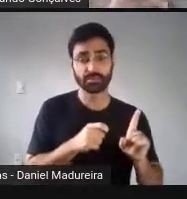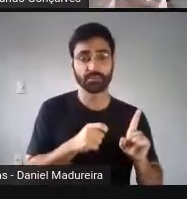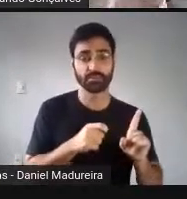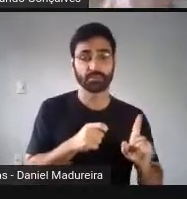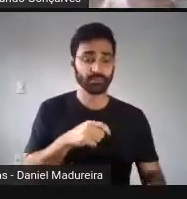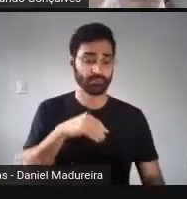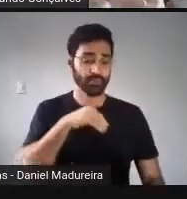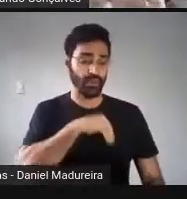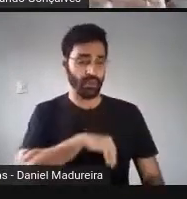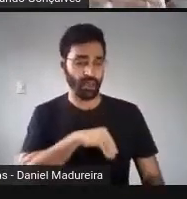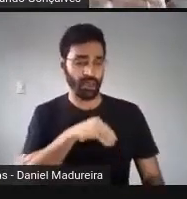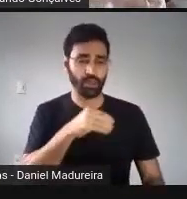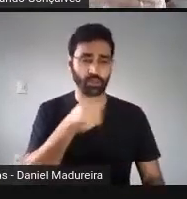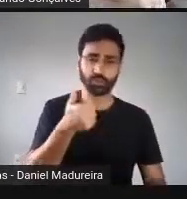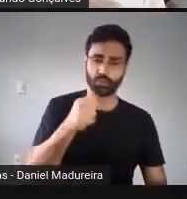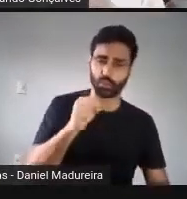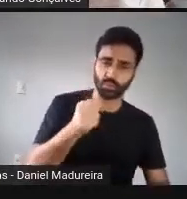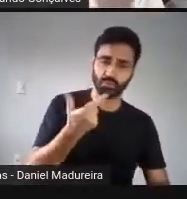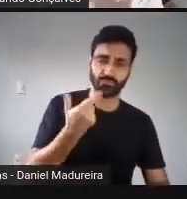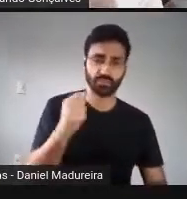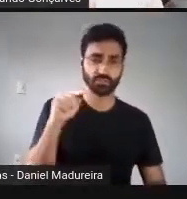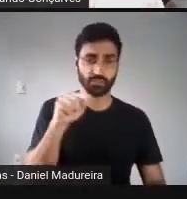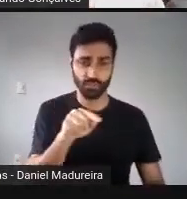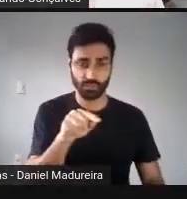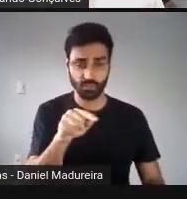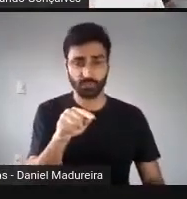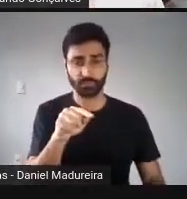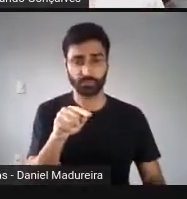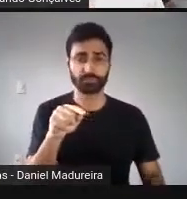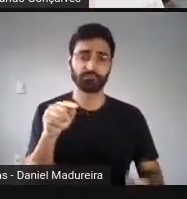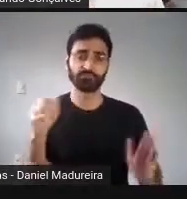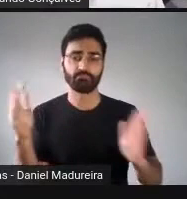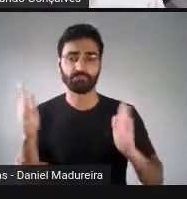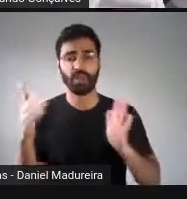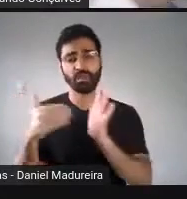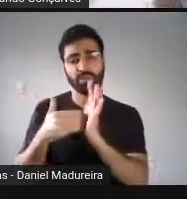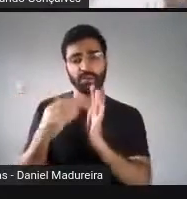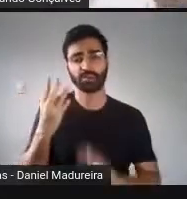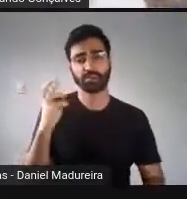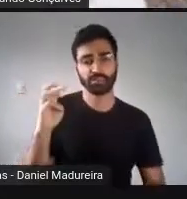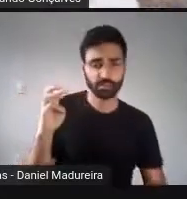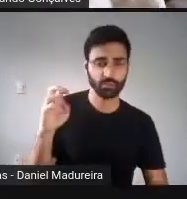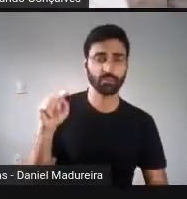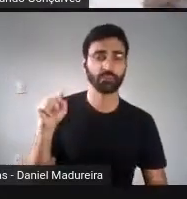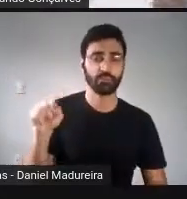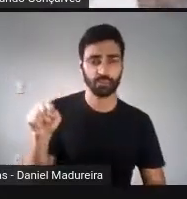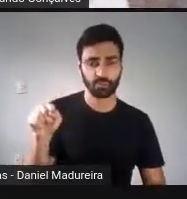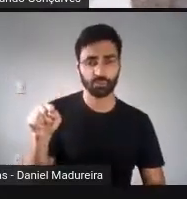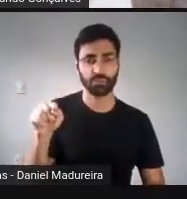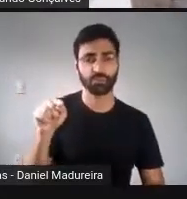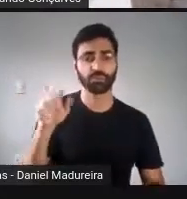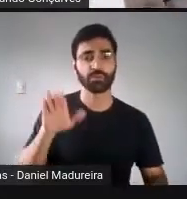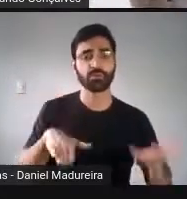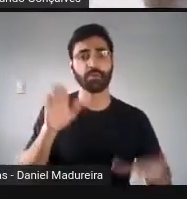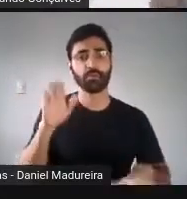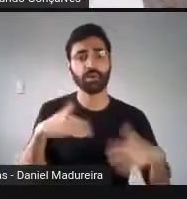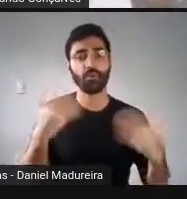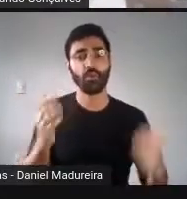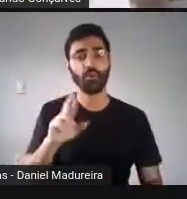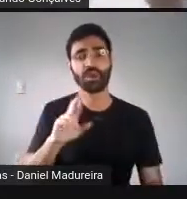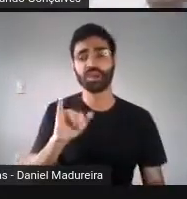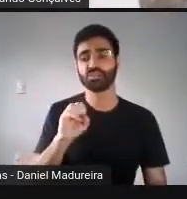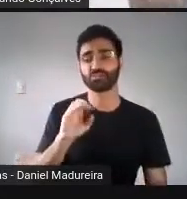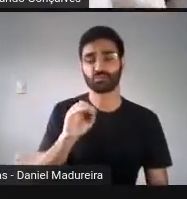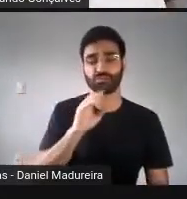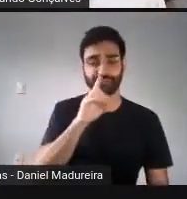entre 18, entre 20 mil reais, até mais ou menos 35 mil reais, aí a depender do risco,